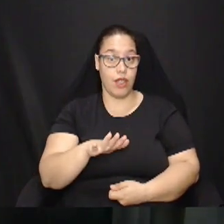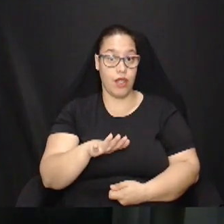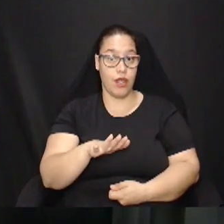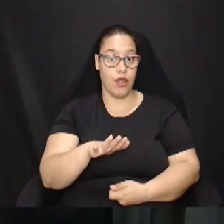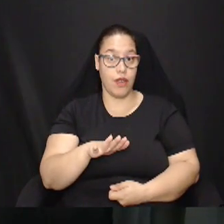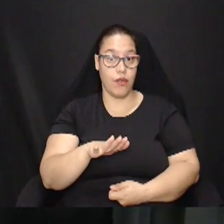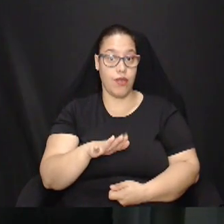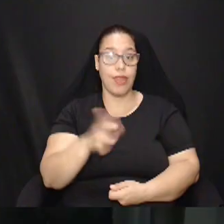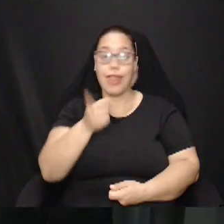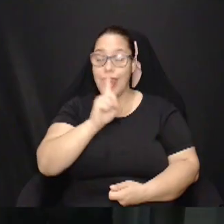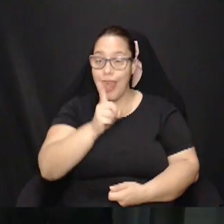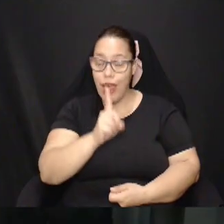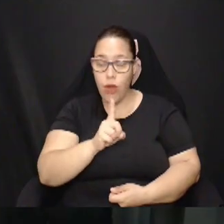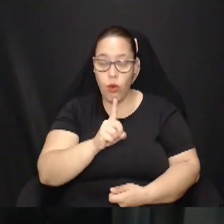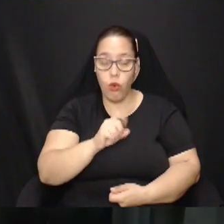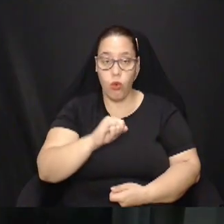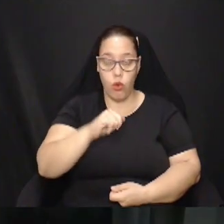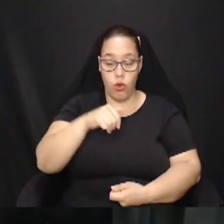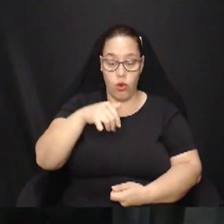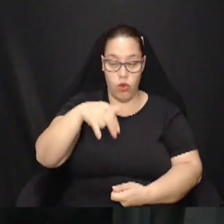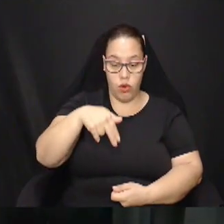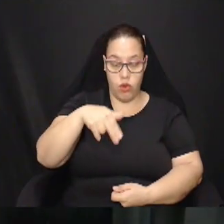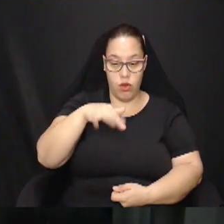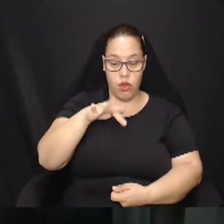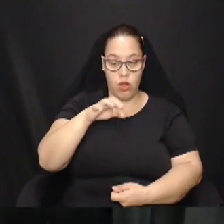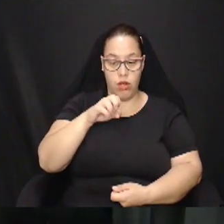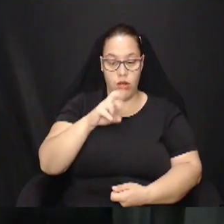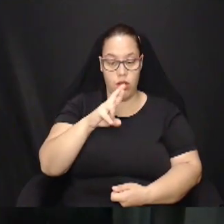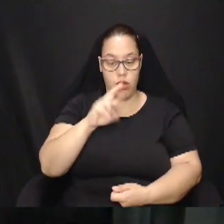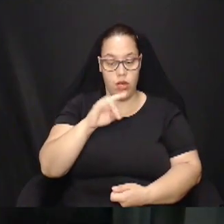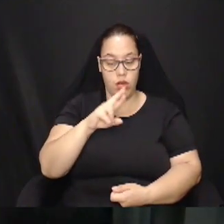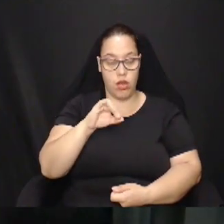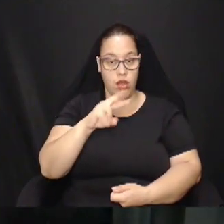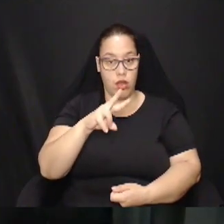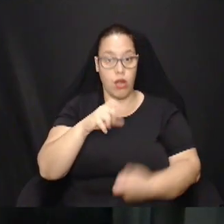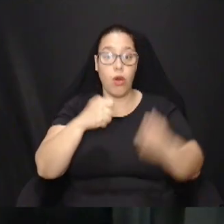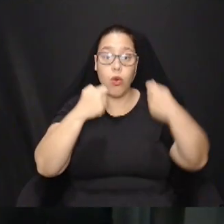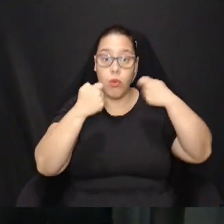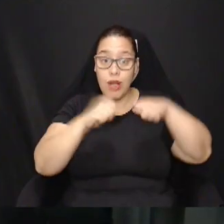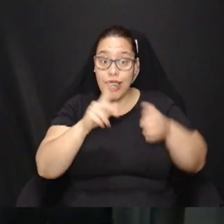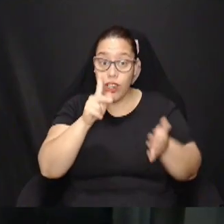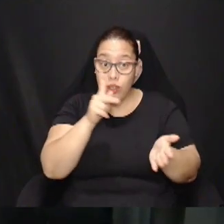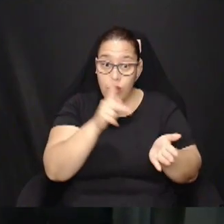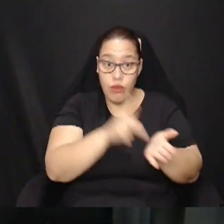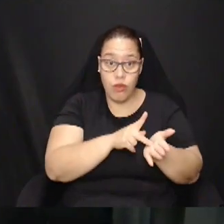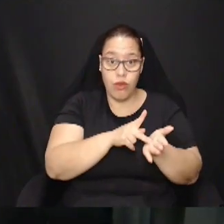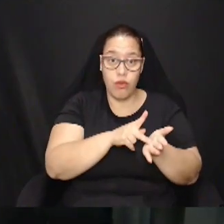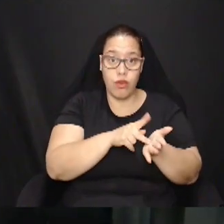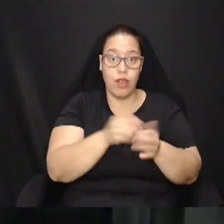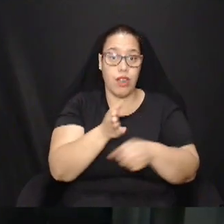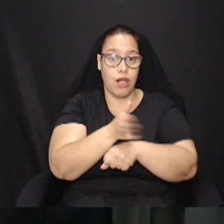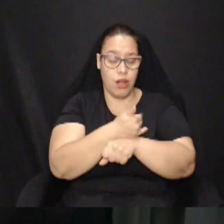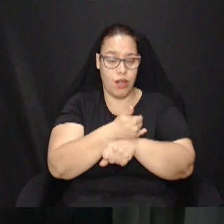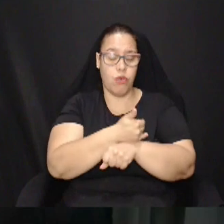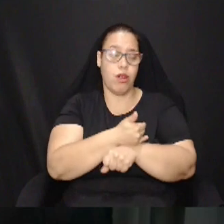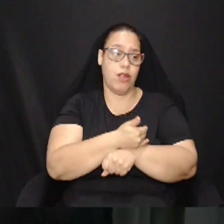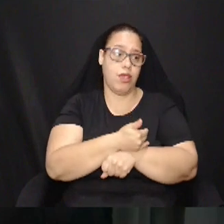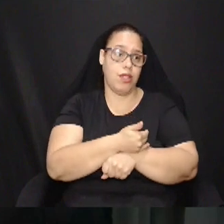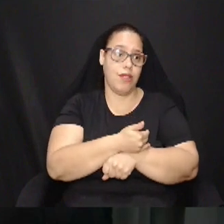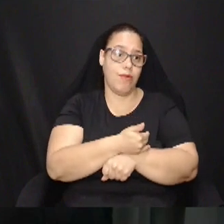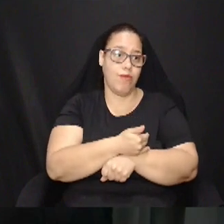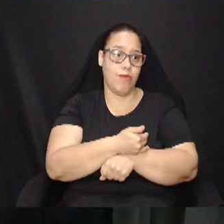Não, deveriam ser acolhidos quando precisam ser acolhidos e não antes disso, porque se não